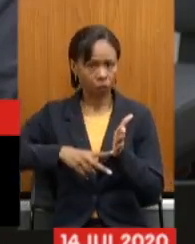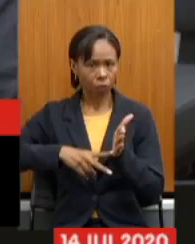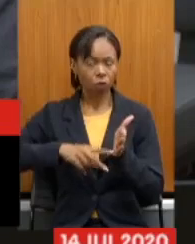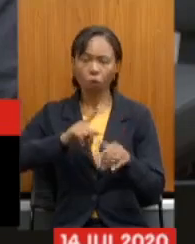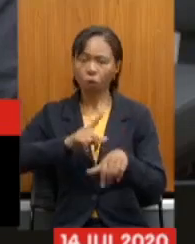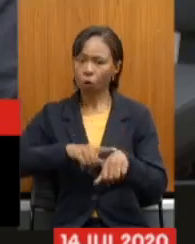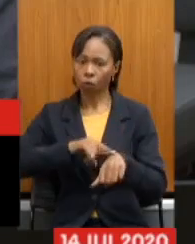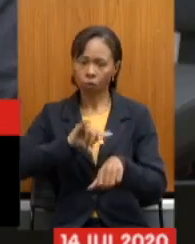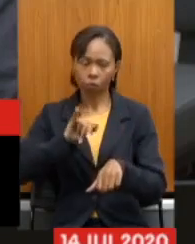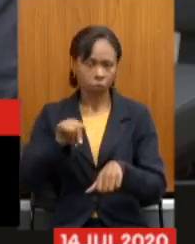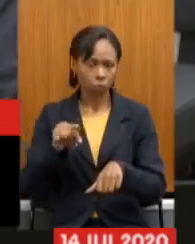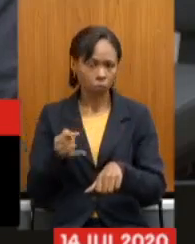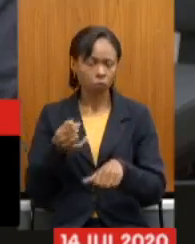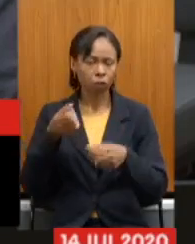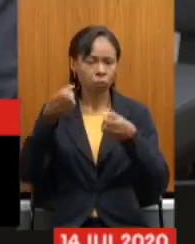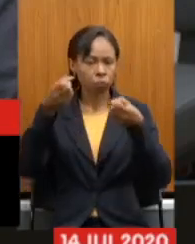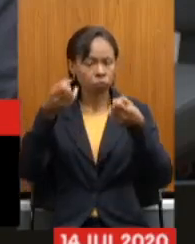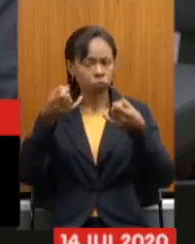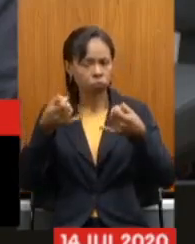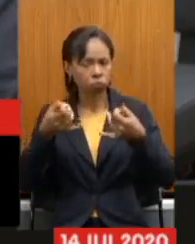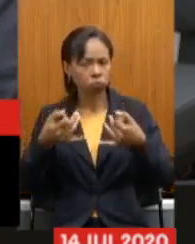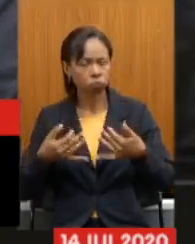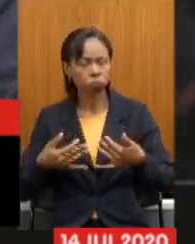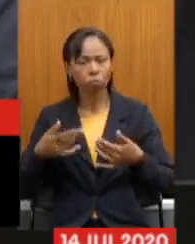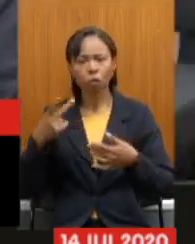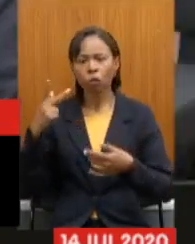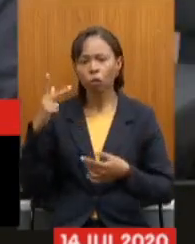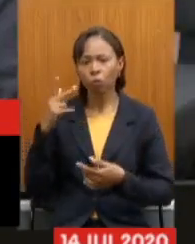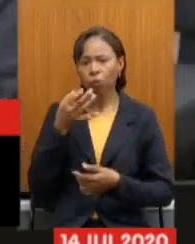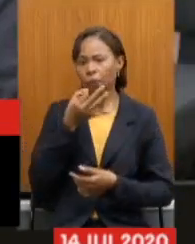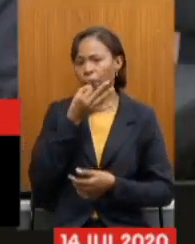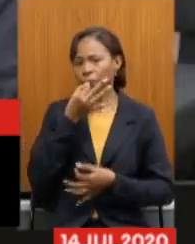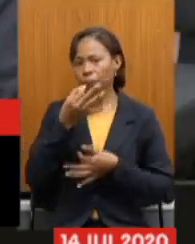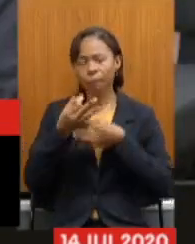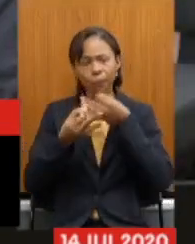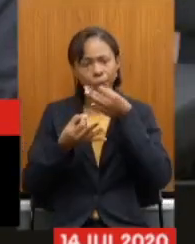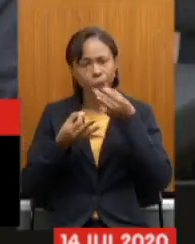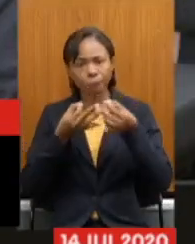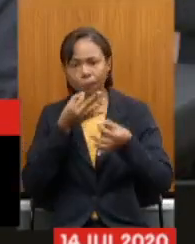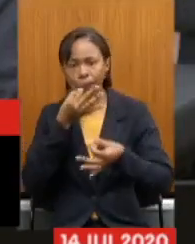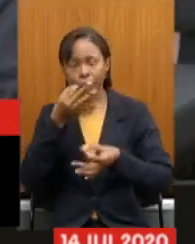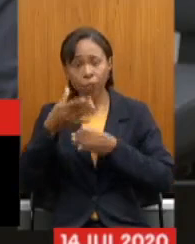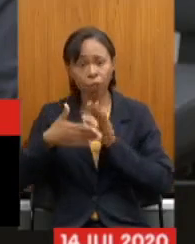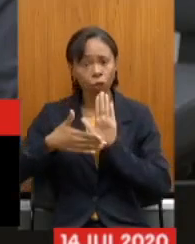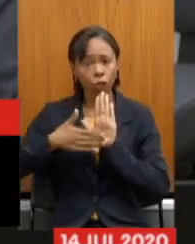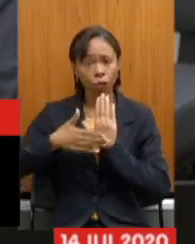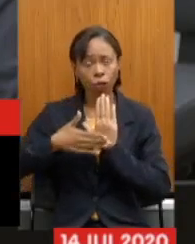expor seu posicionamento e encaminhar suas sugestões de